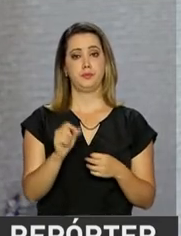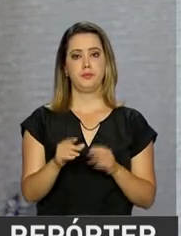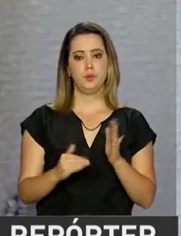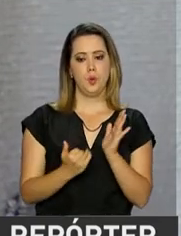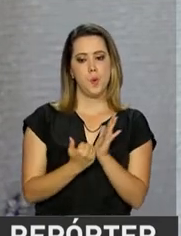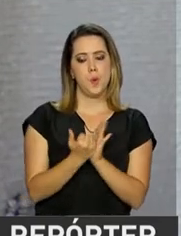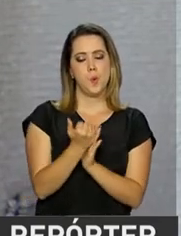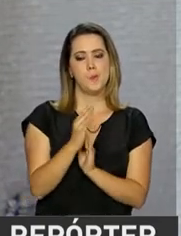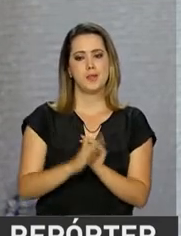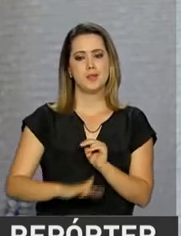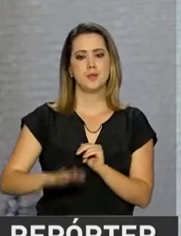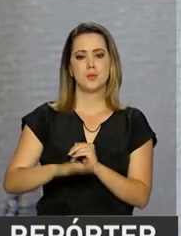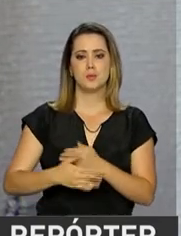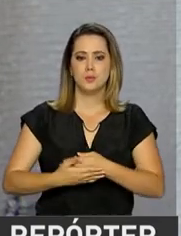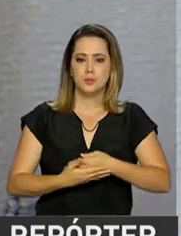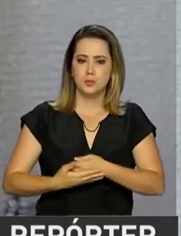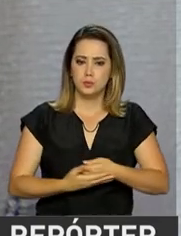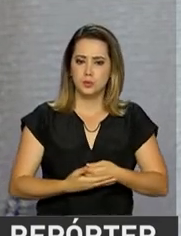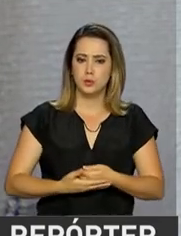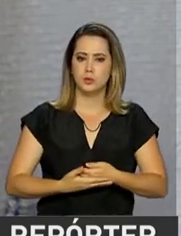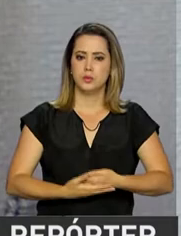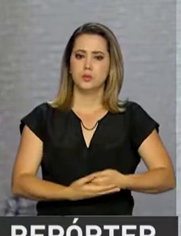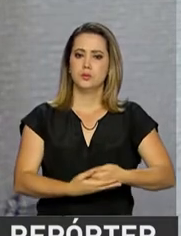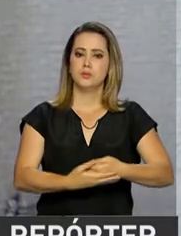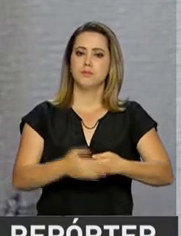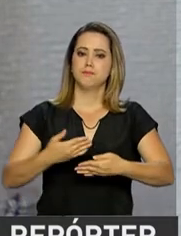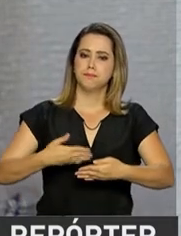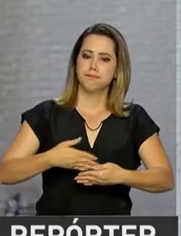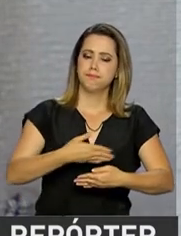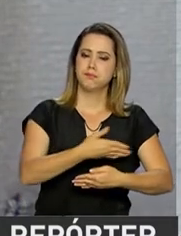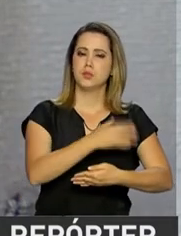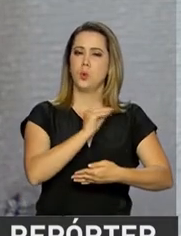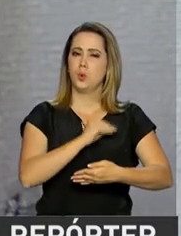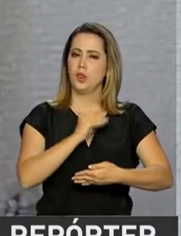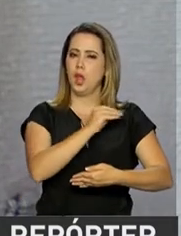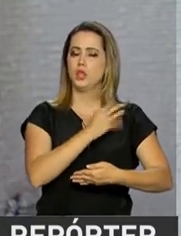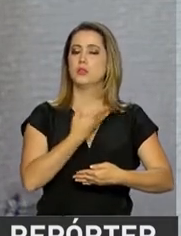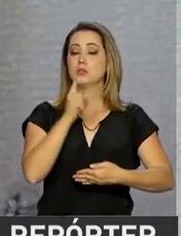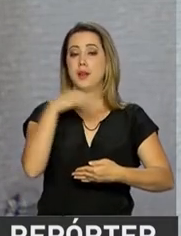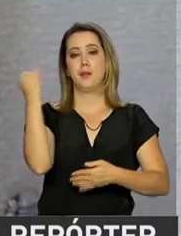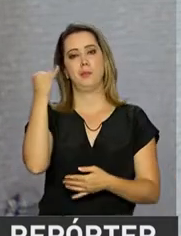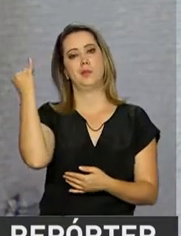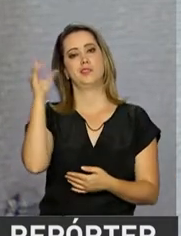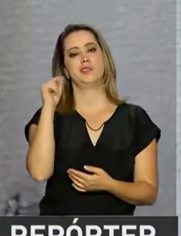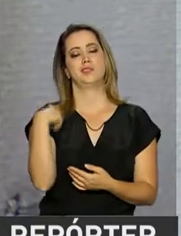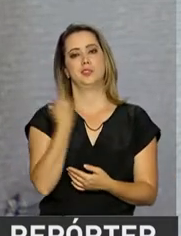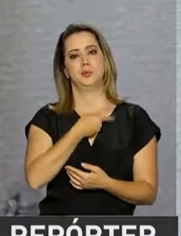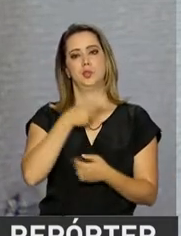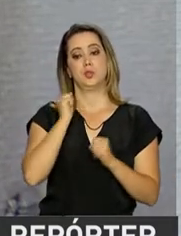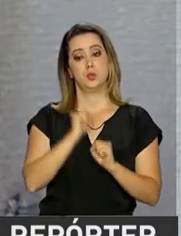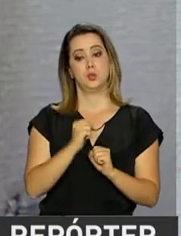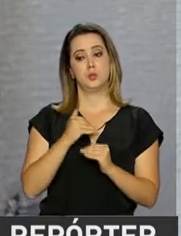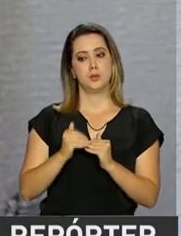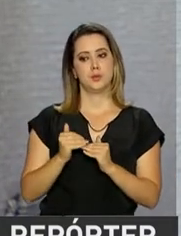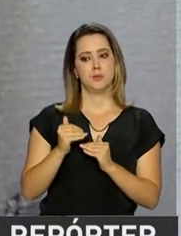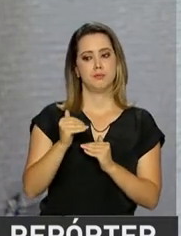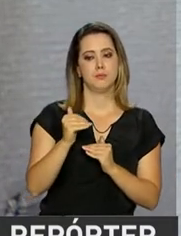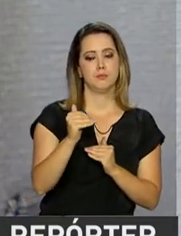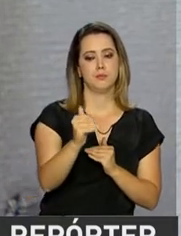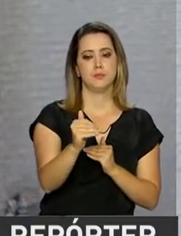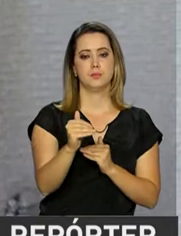primeira infância o cuidado a primeira infância é decisivo para que a gente possa ter